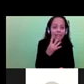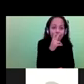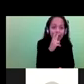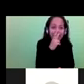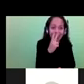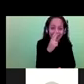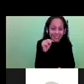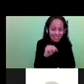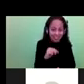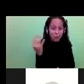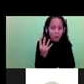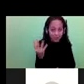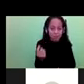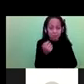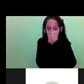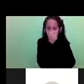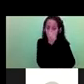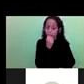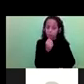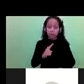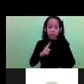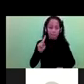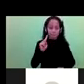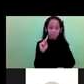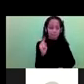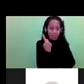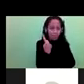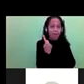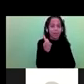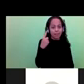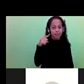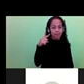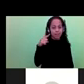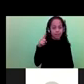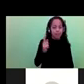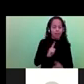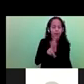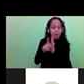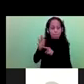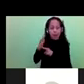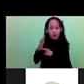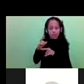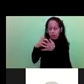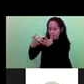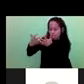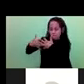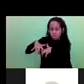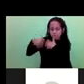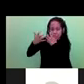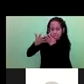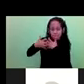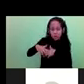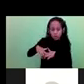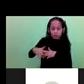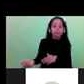Nós passamos por a primeira revolução industrial, que é a da mecanização, uma